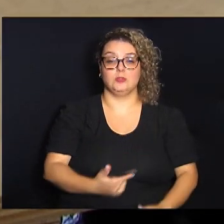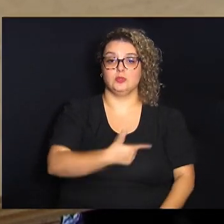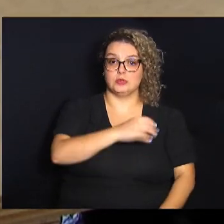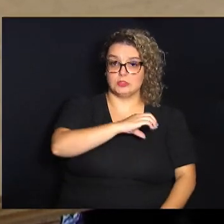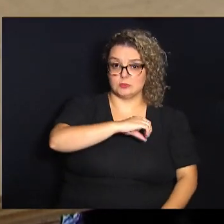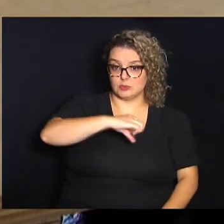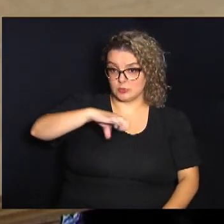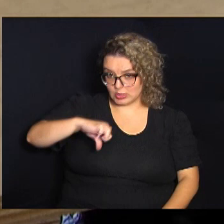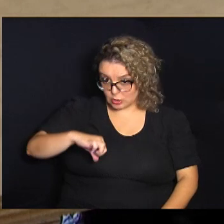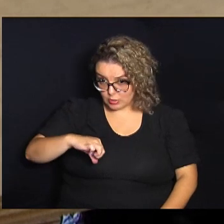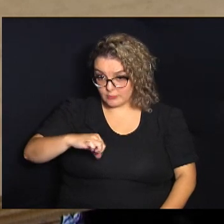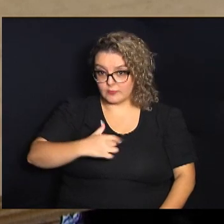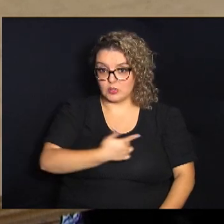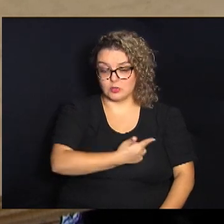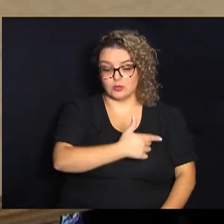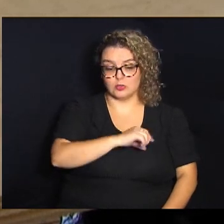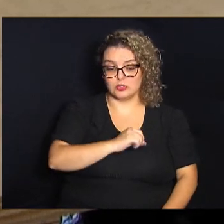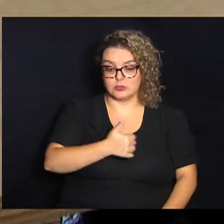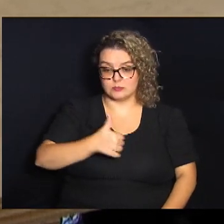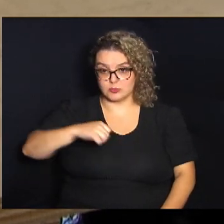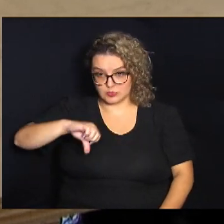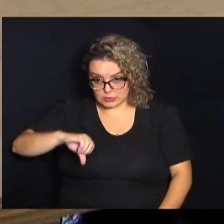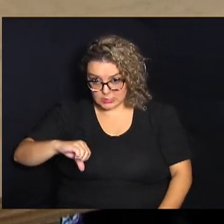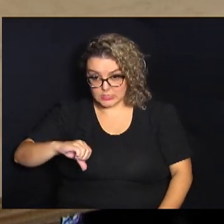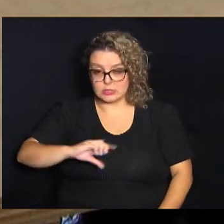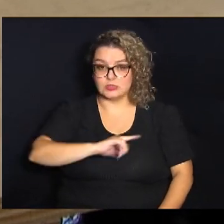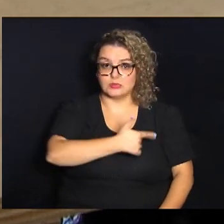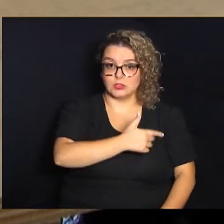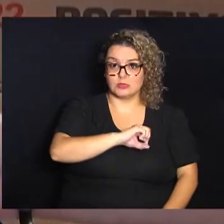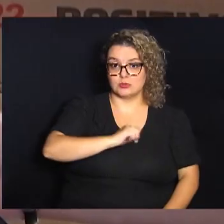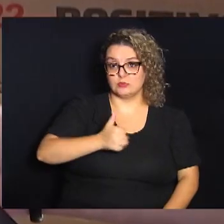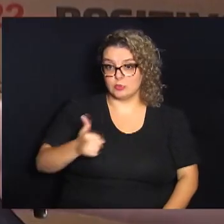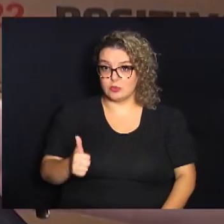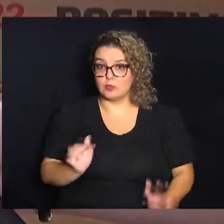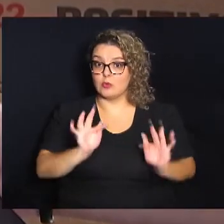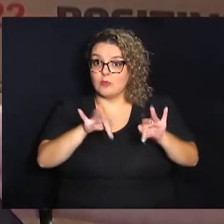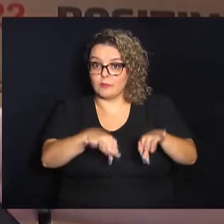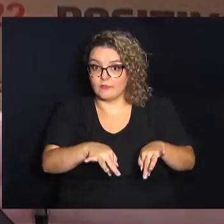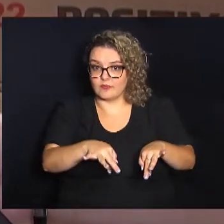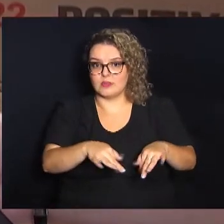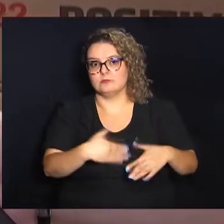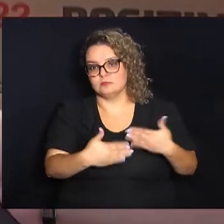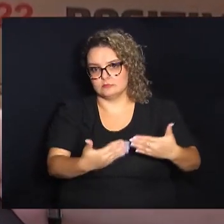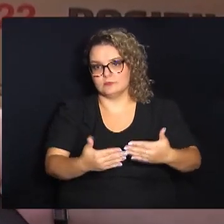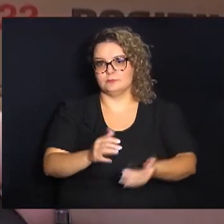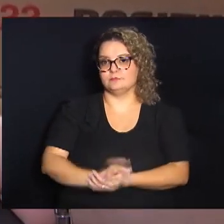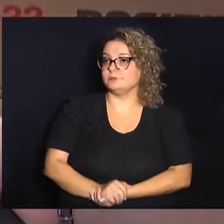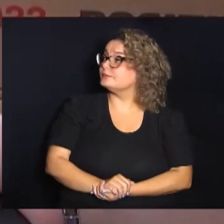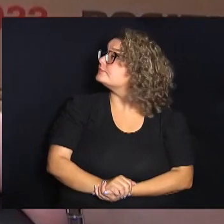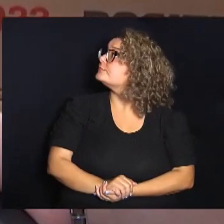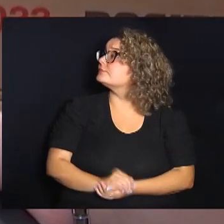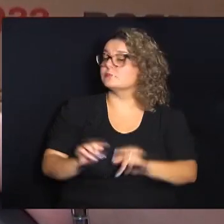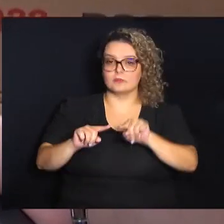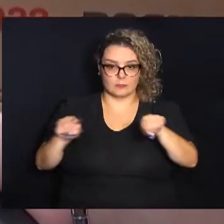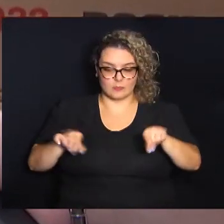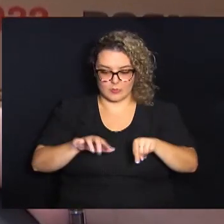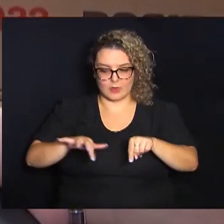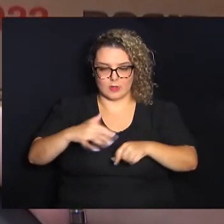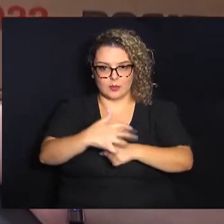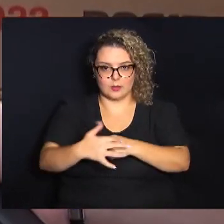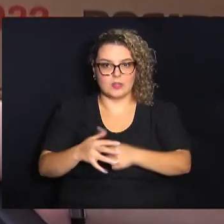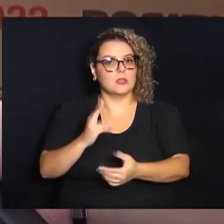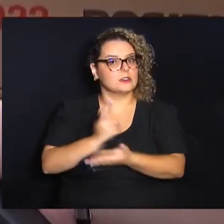e 2011, que estão no fim de sua vida útil de 10 anos. As urnas elas são frequentemente trocadas pelo Tribunal